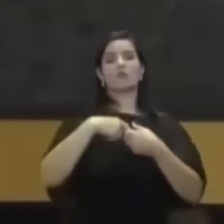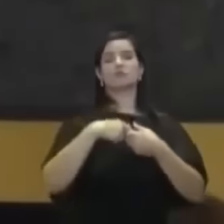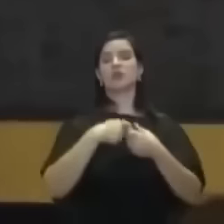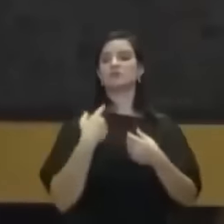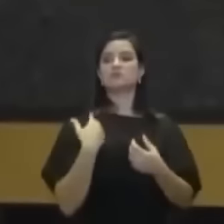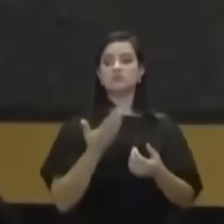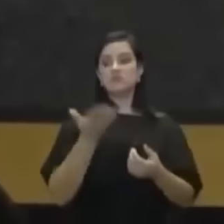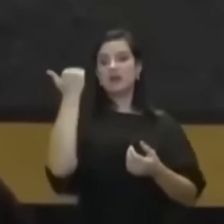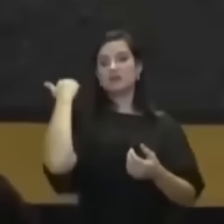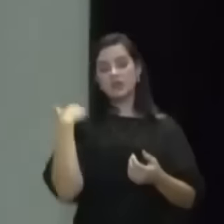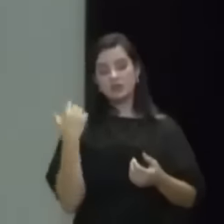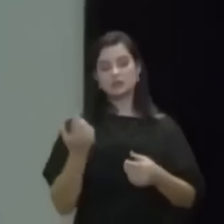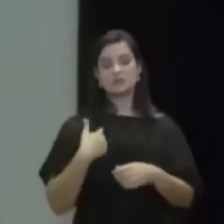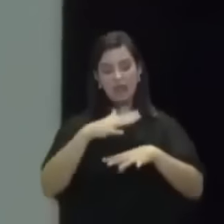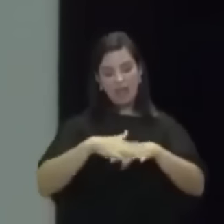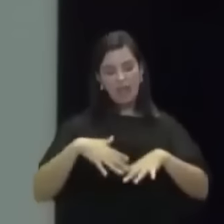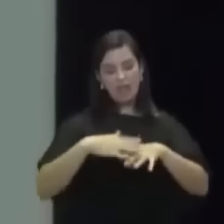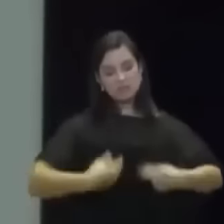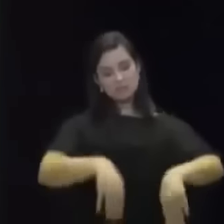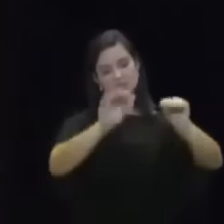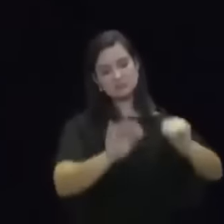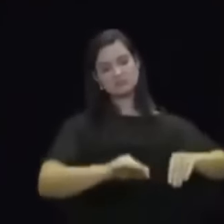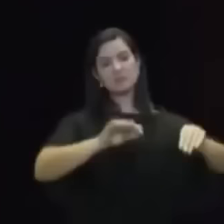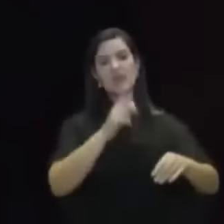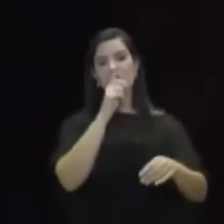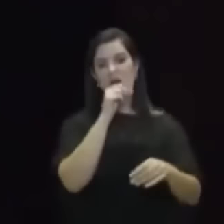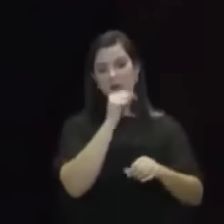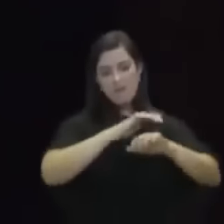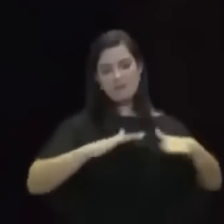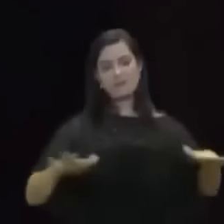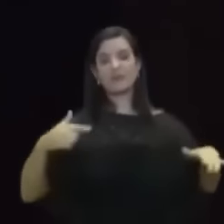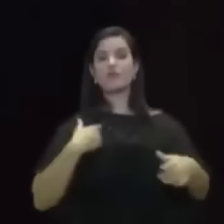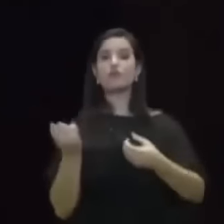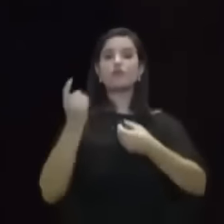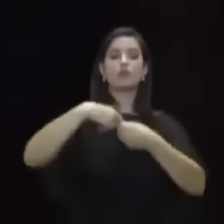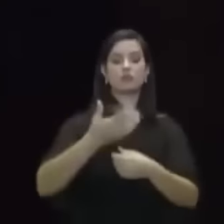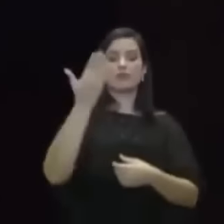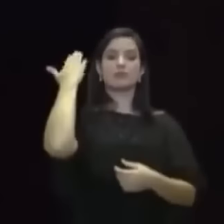marcha ré, eu estou voltando às redes, eu estou voltando ao barco, eu estou voltando ao passado.